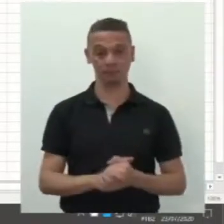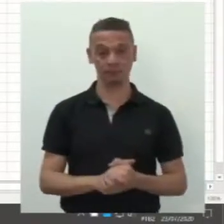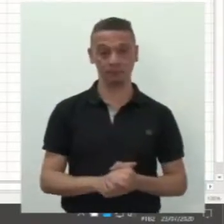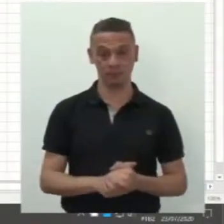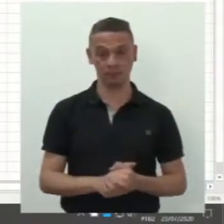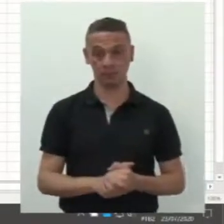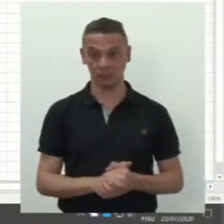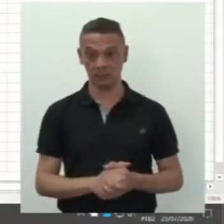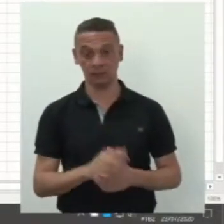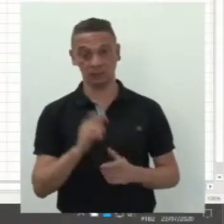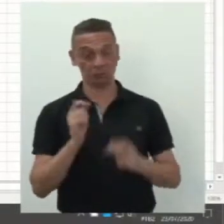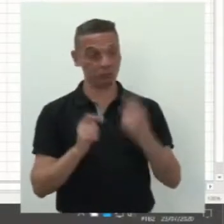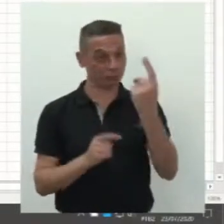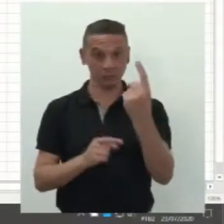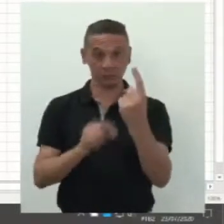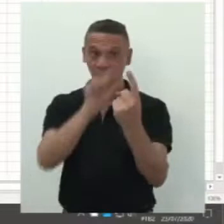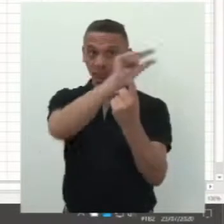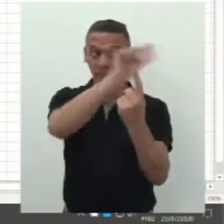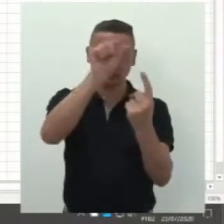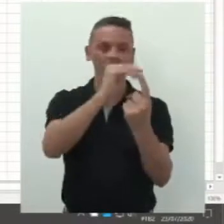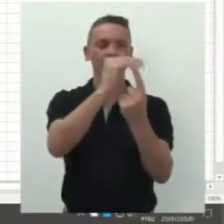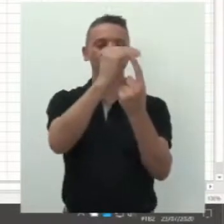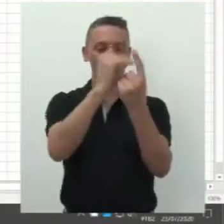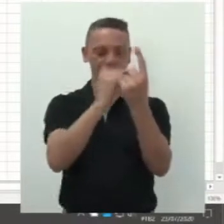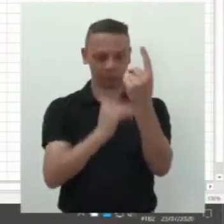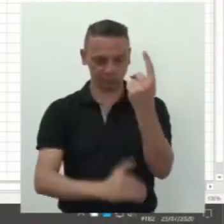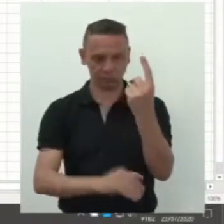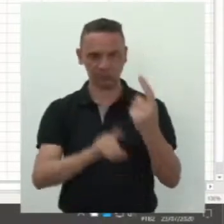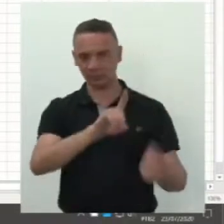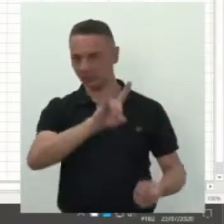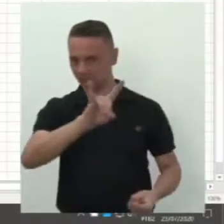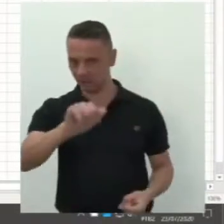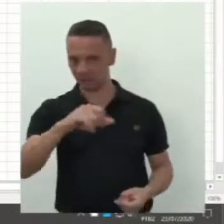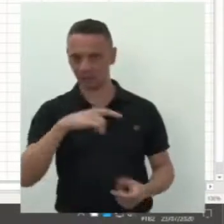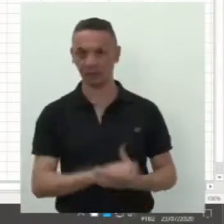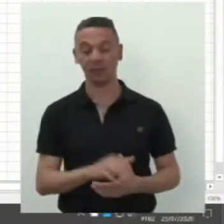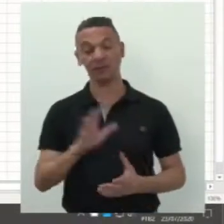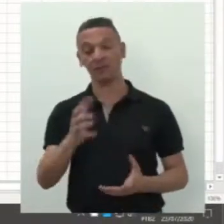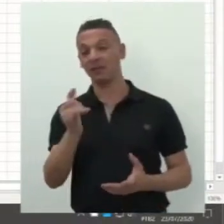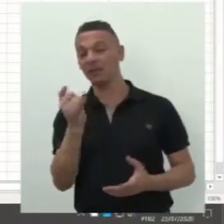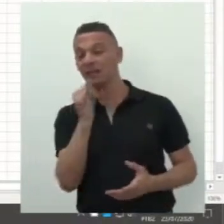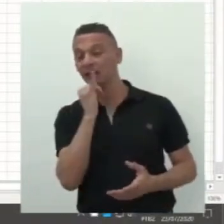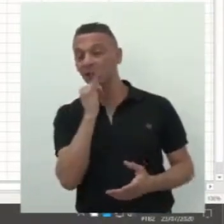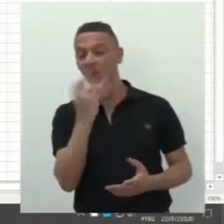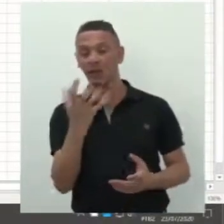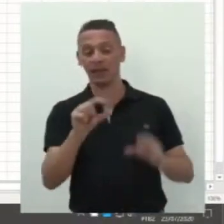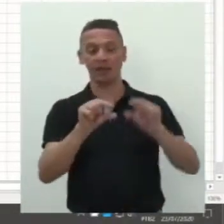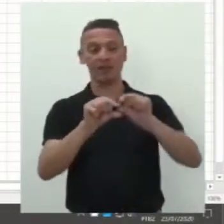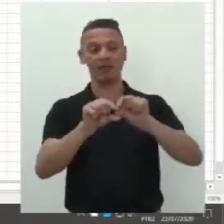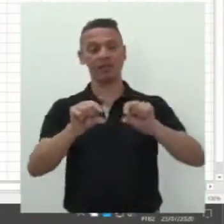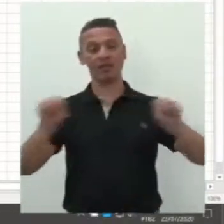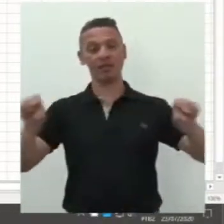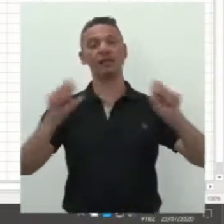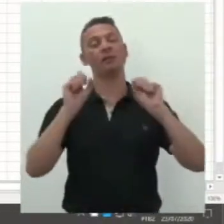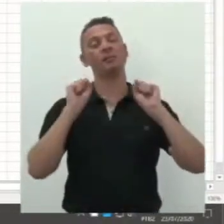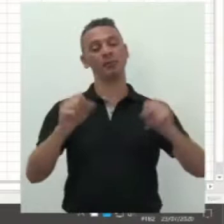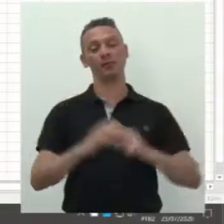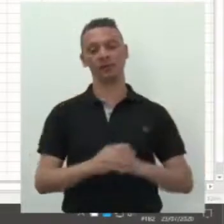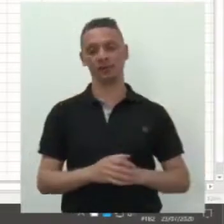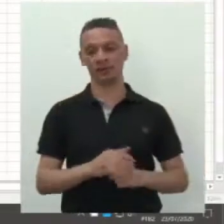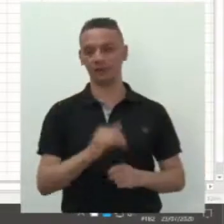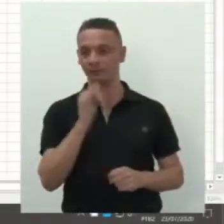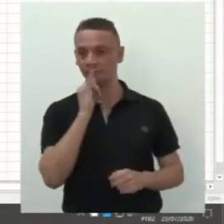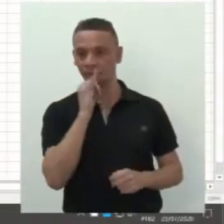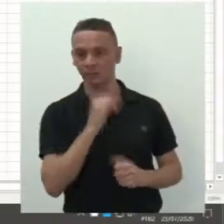uma data uma vez, ele já observa, poxa, aqui é lugar de datas. Mas se eu quiser fazer por linha, eu posso também. Então, eu posso,